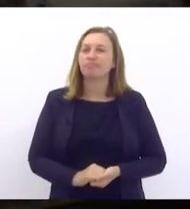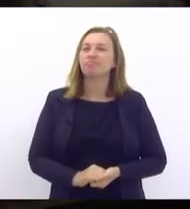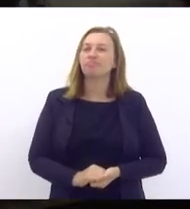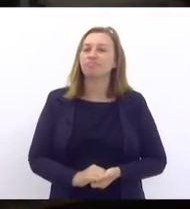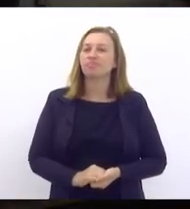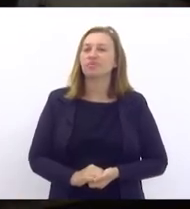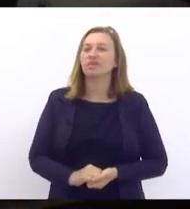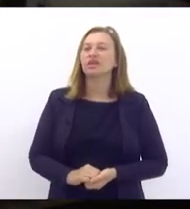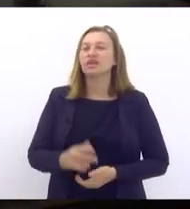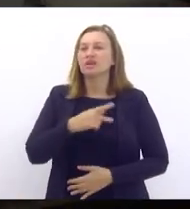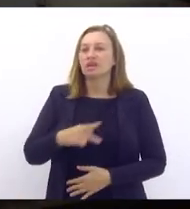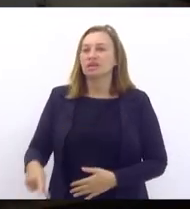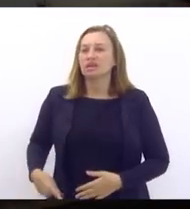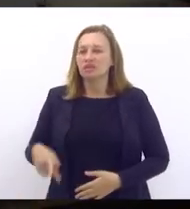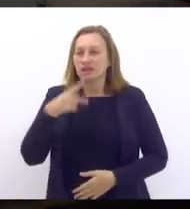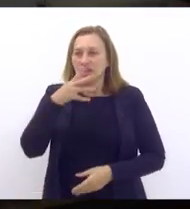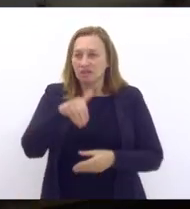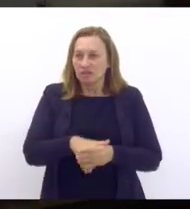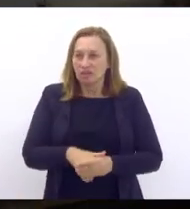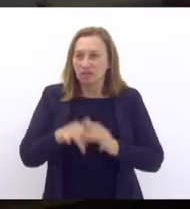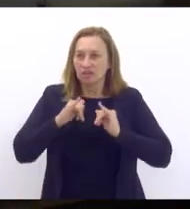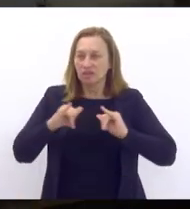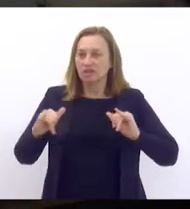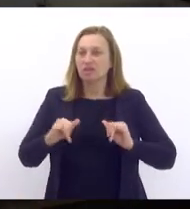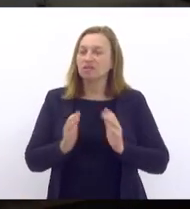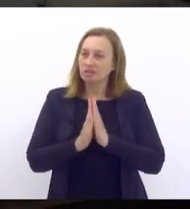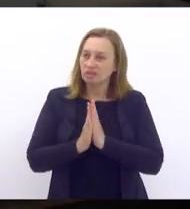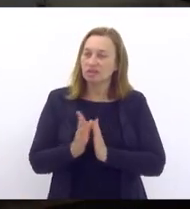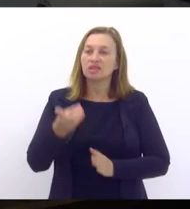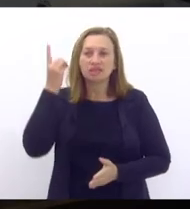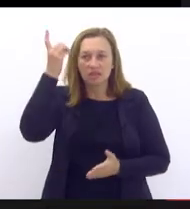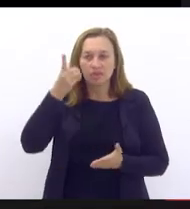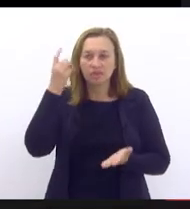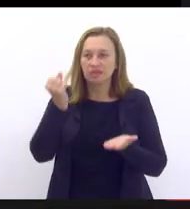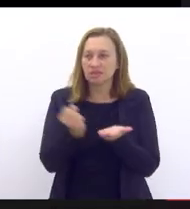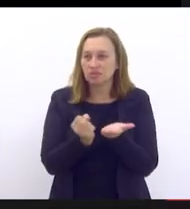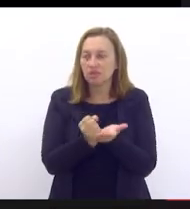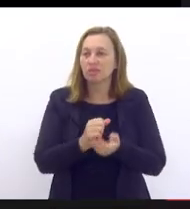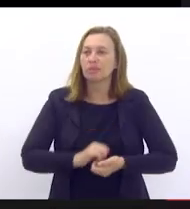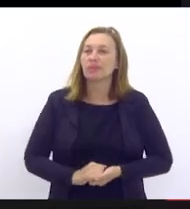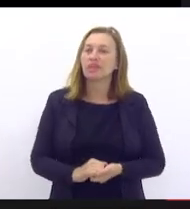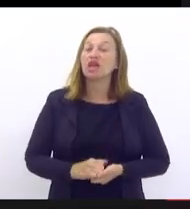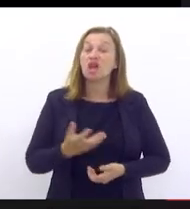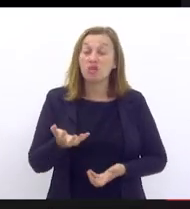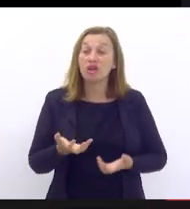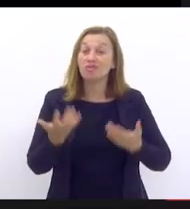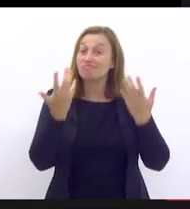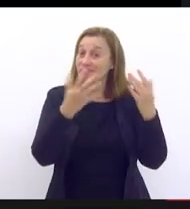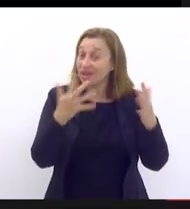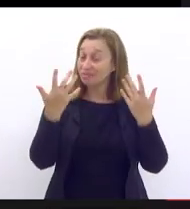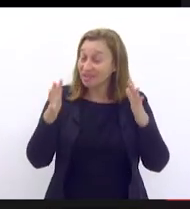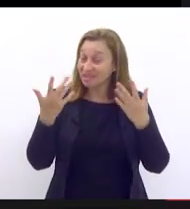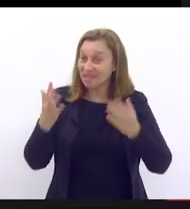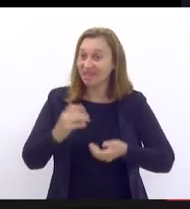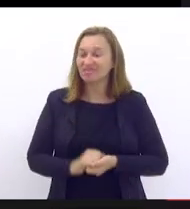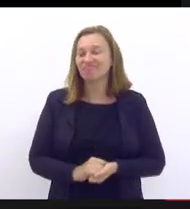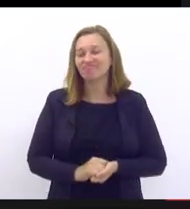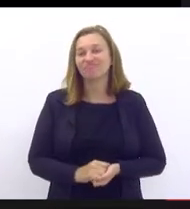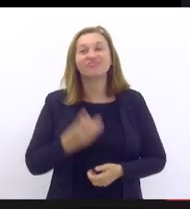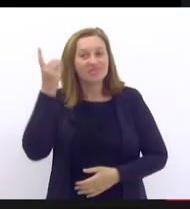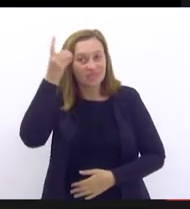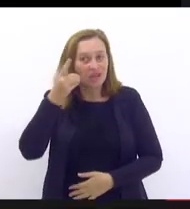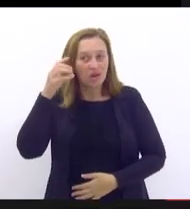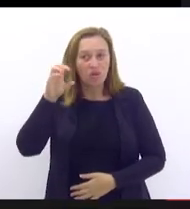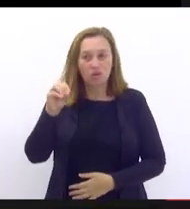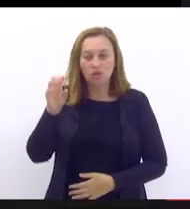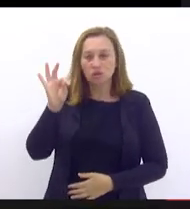Presidente, declaração de voto, pode? Deputado Samuel, por favor, já te passo, tá vendo? Eu quero parabenizar o nosso querido deputado